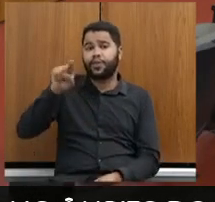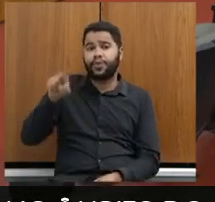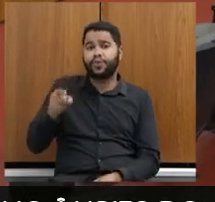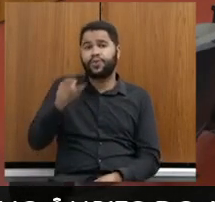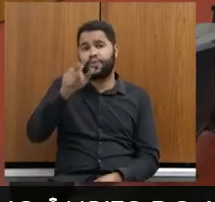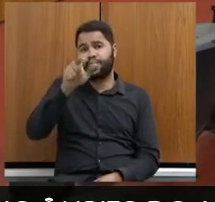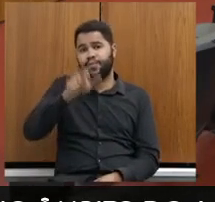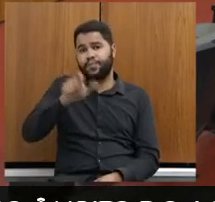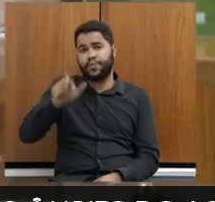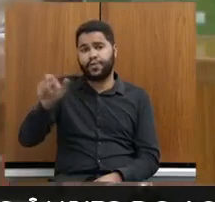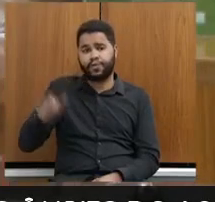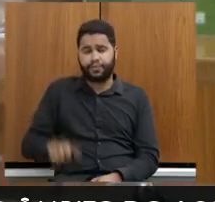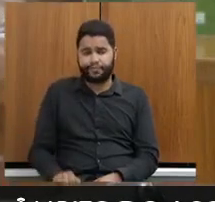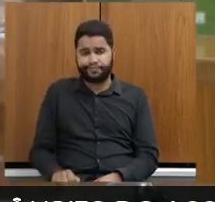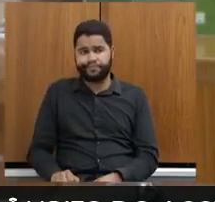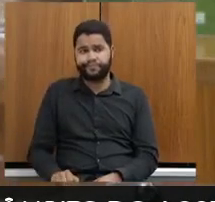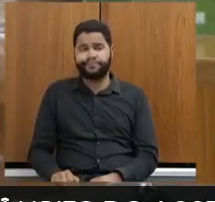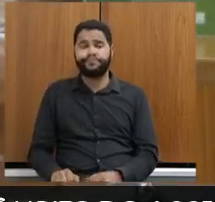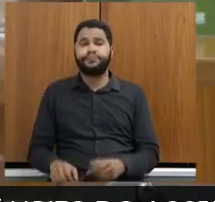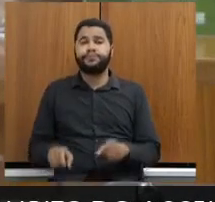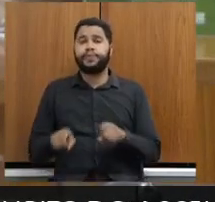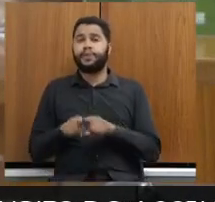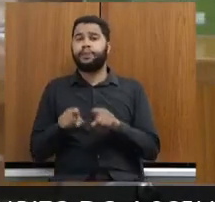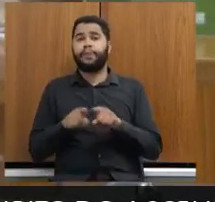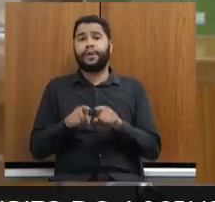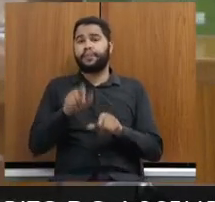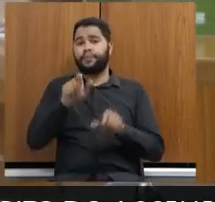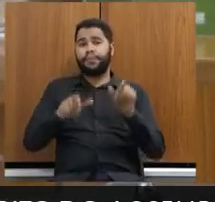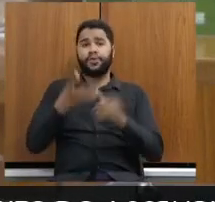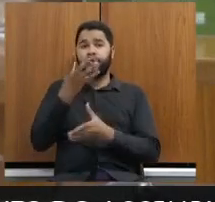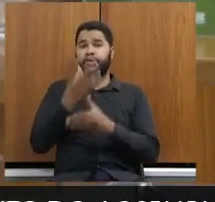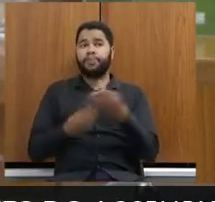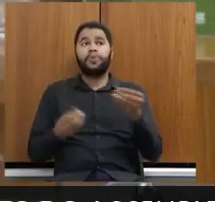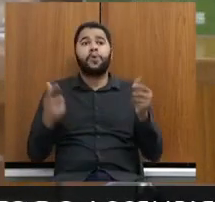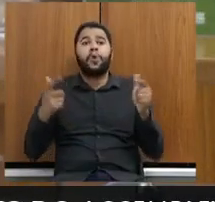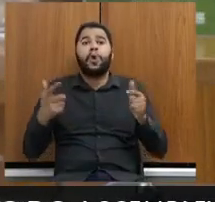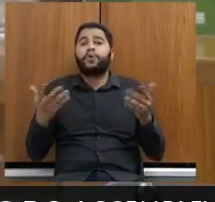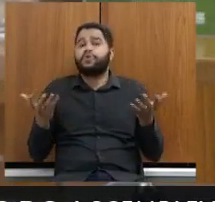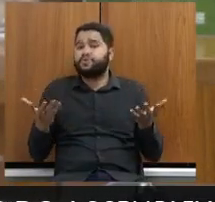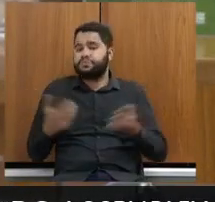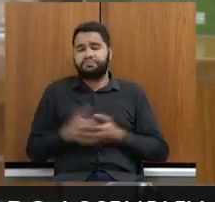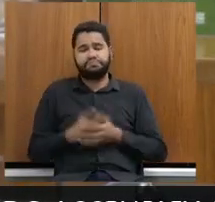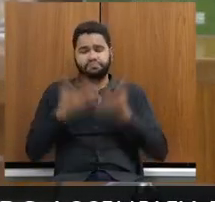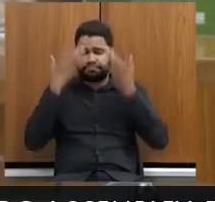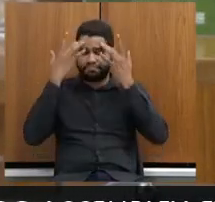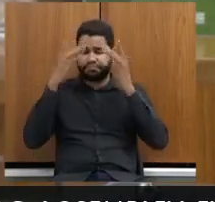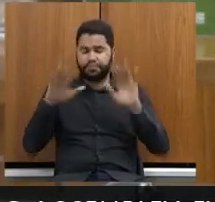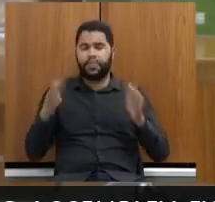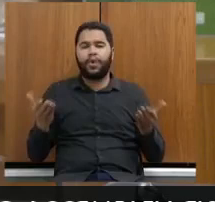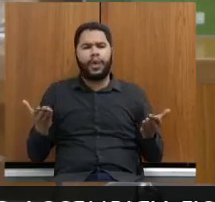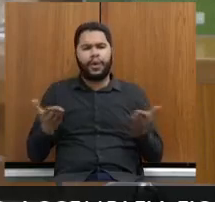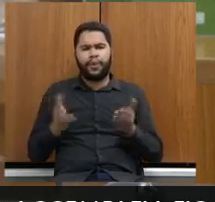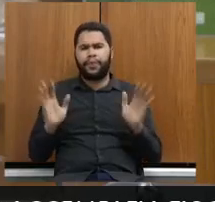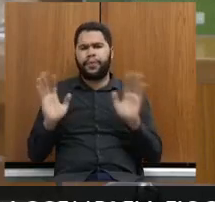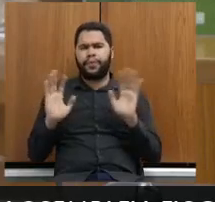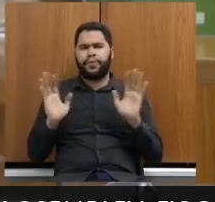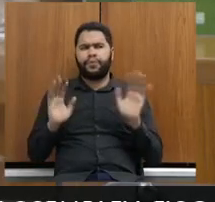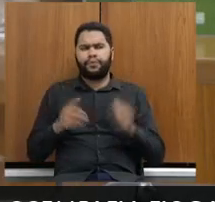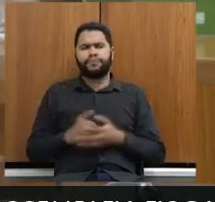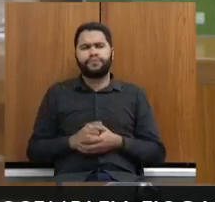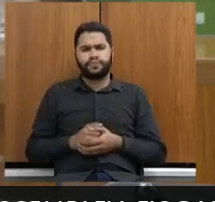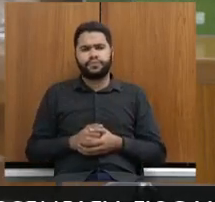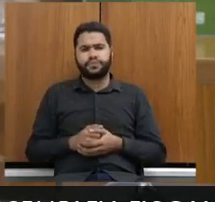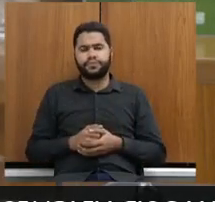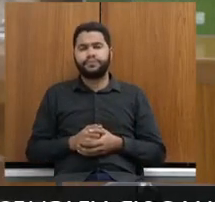ou seja fora os que desapareceram que ninguém sabe para onde foram parar e hoje não hoje